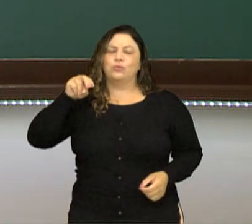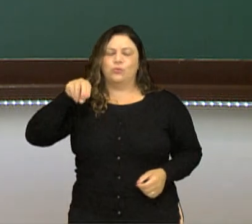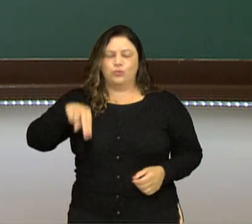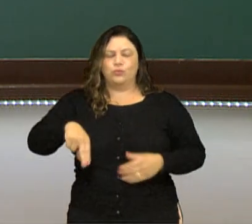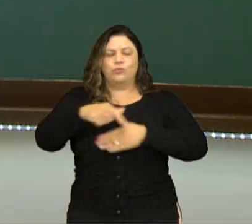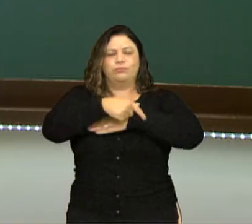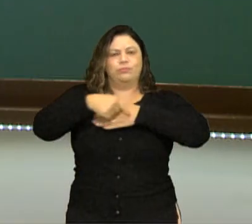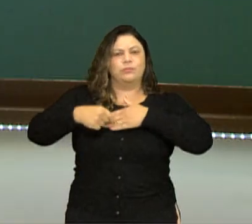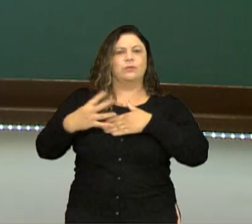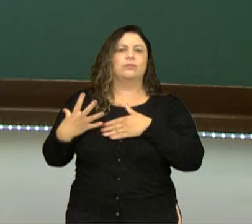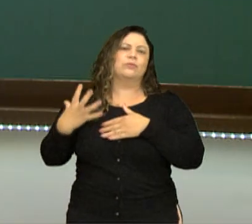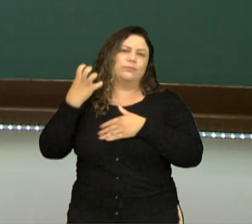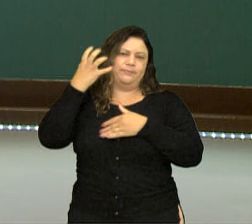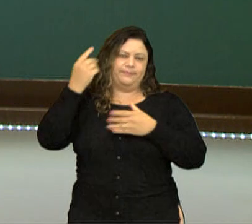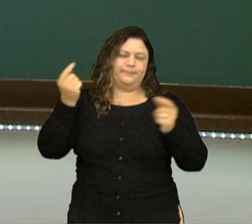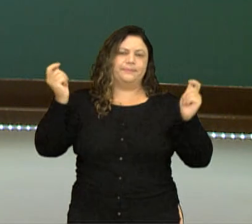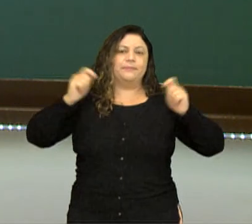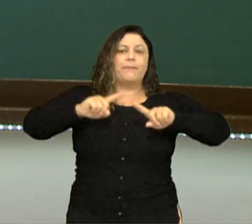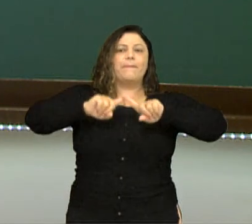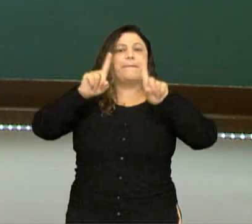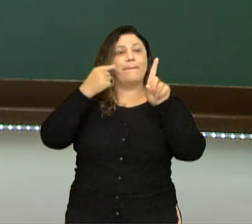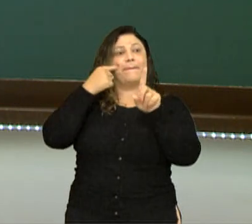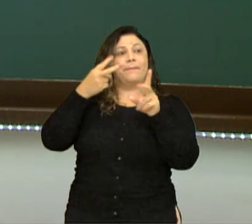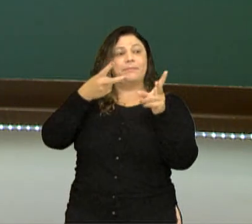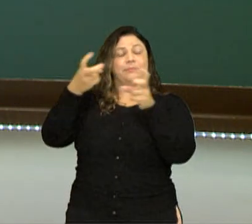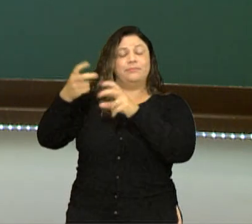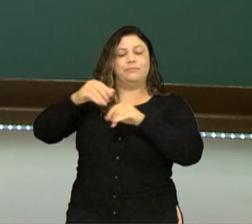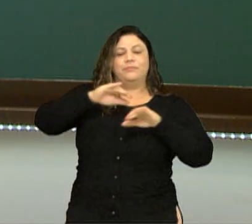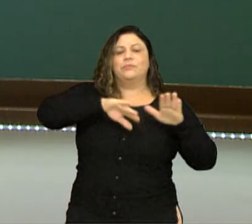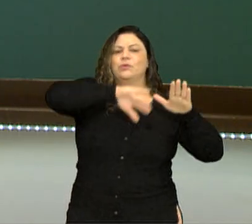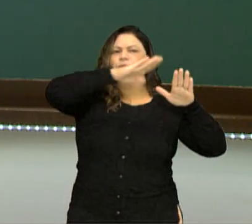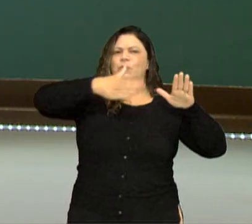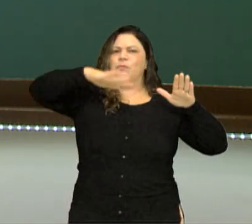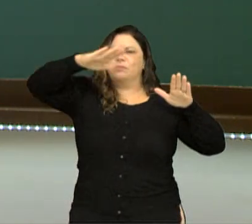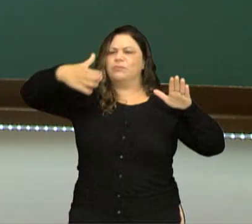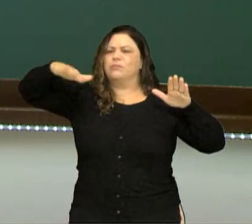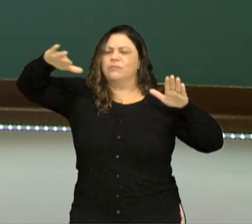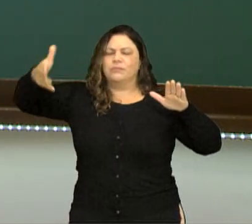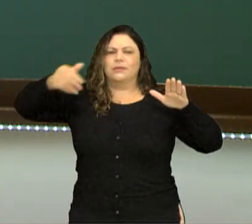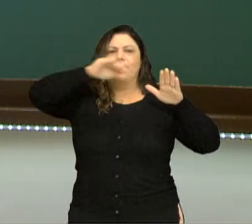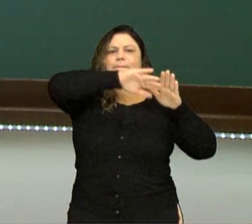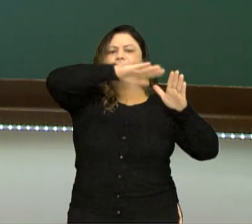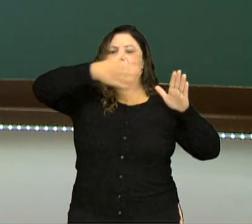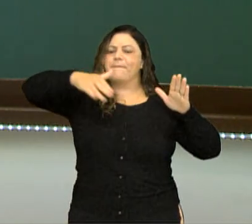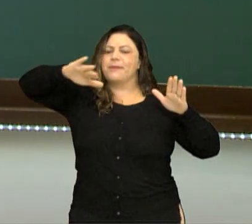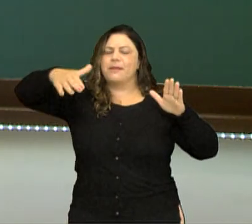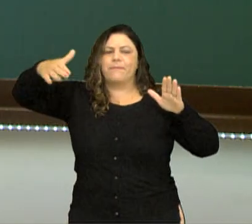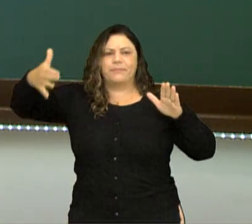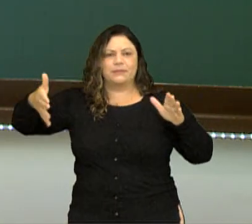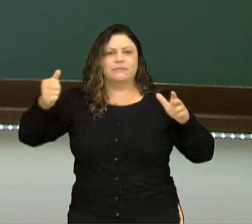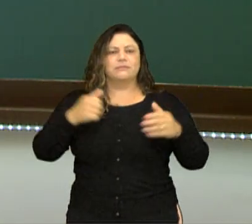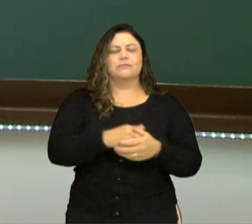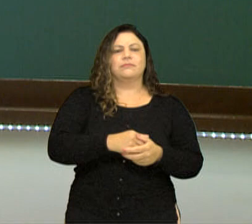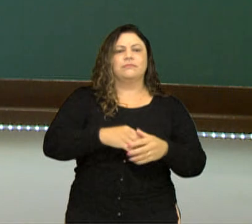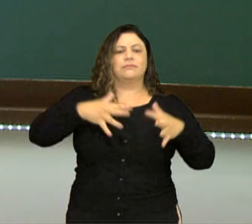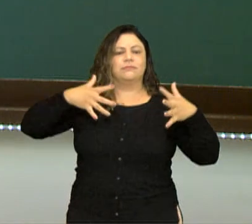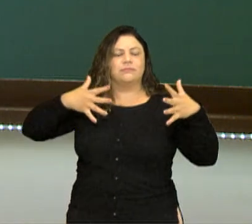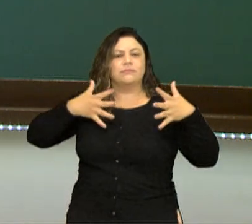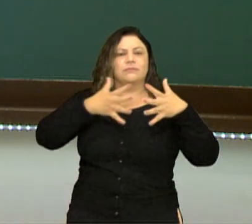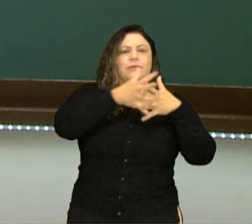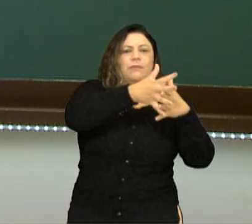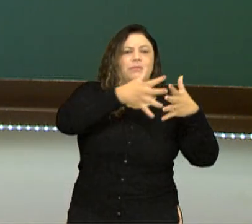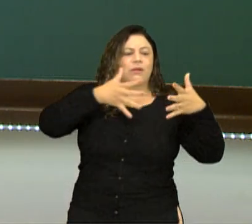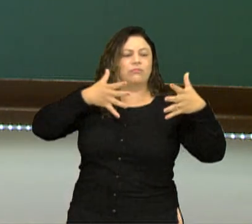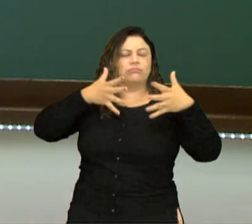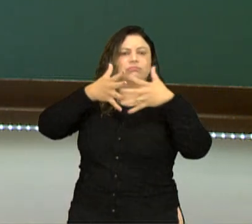onda eletromagnética, né? Pessoal, então assim, o Huygens, esses caras, eles viram que a luz, ao passar por alguns